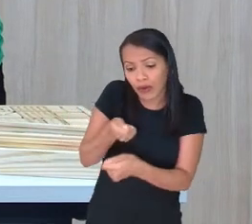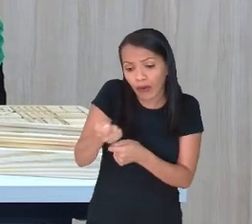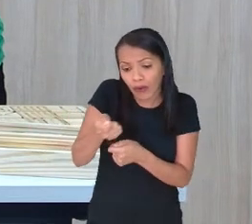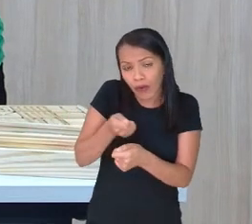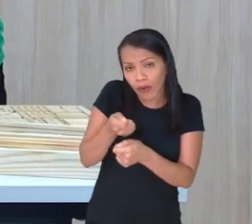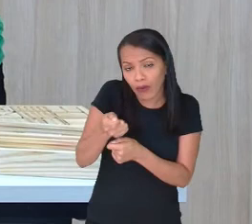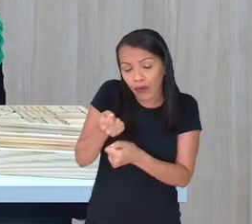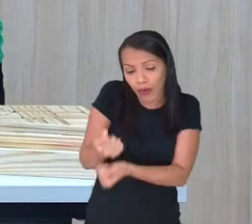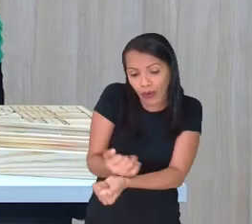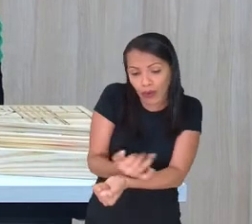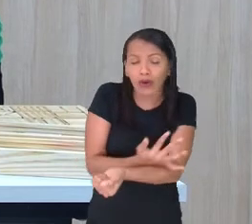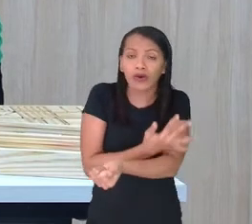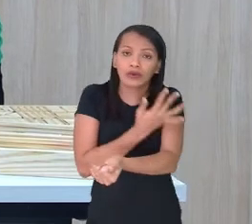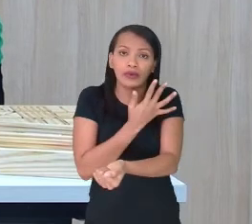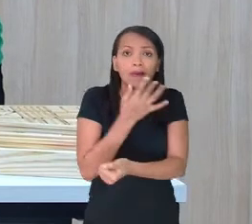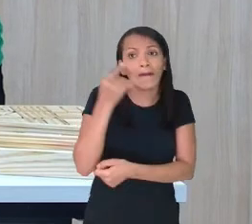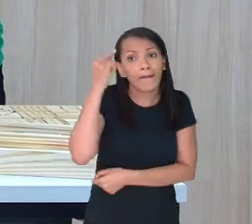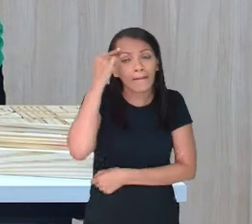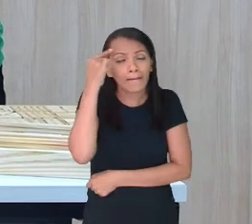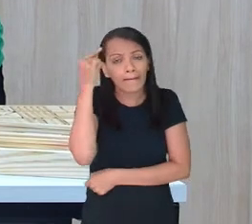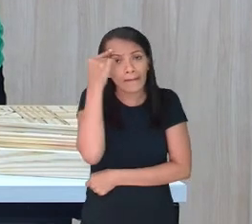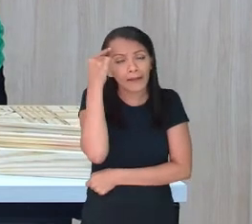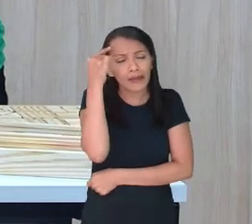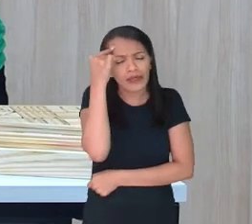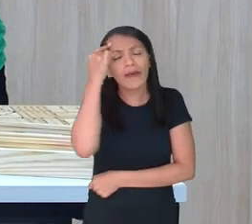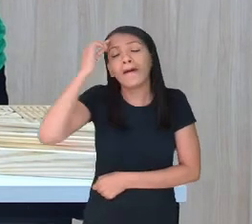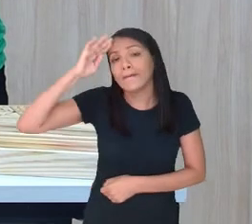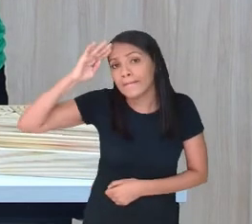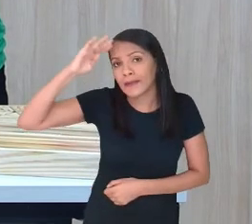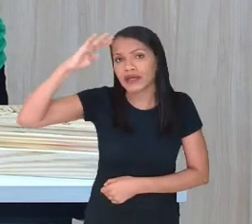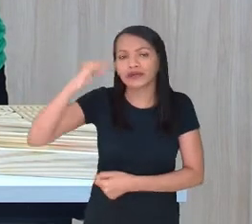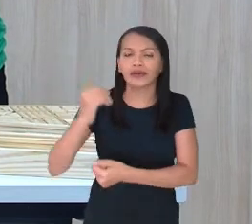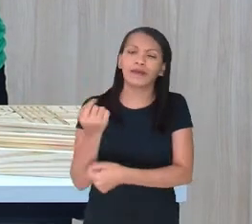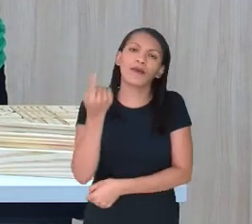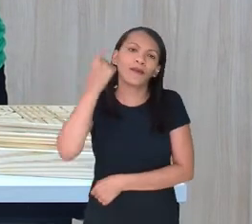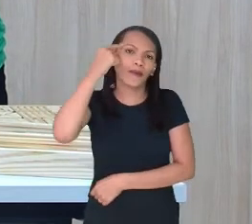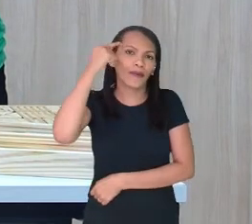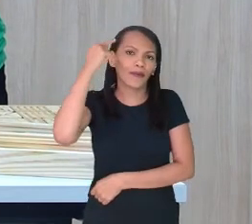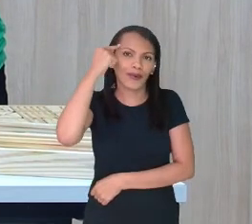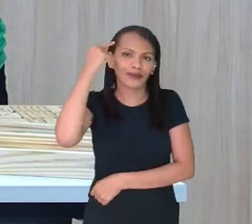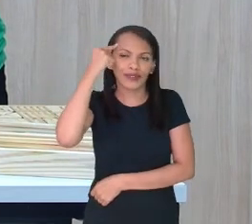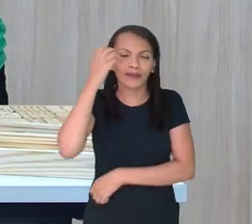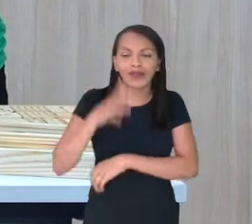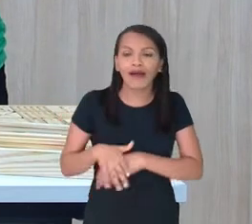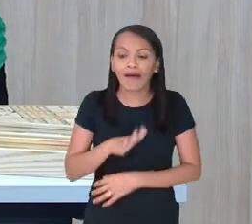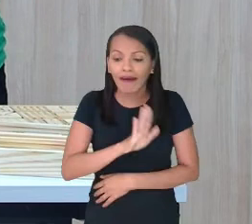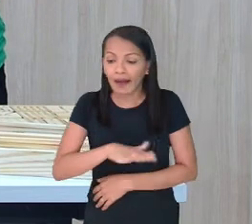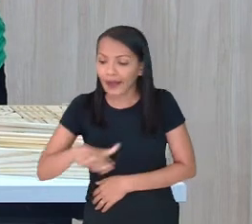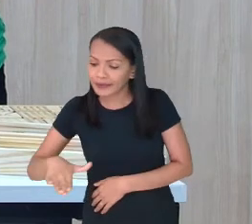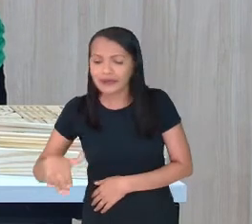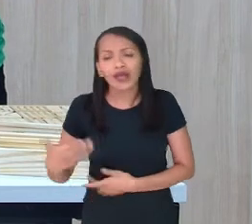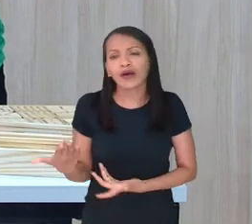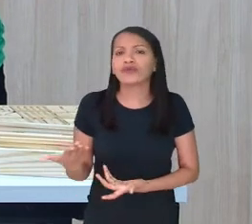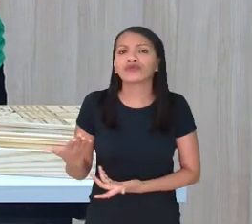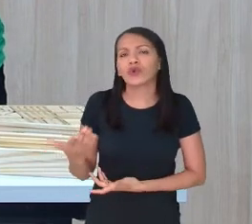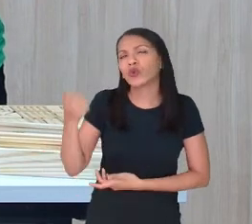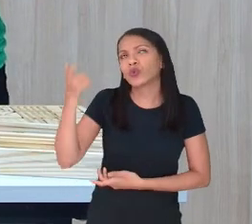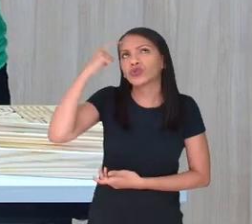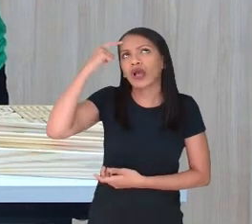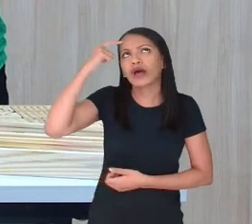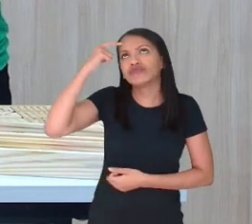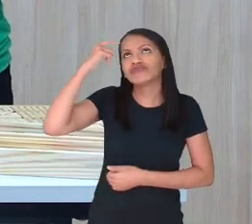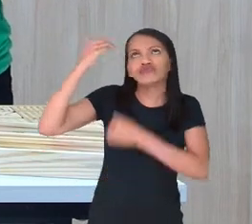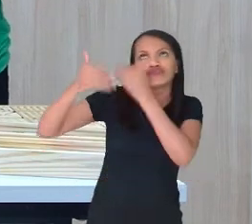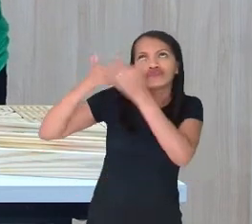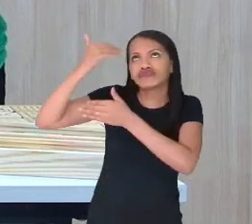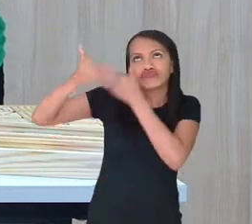essa emoção e os pensamentos, principalmente os pensamentos. Então, a criança não chega a elaborar esse pensamento. O que